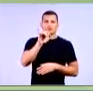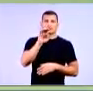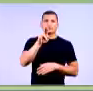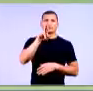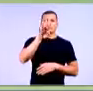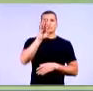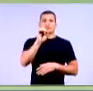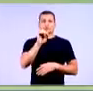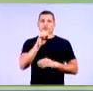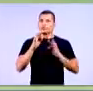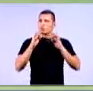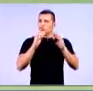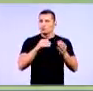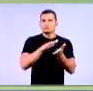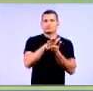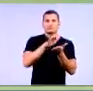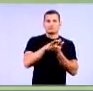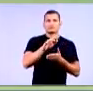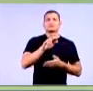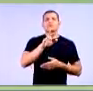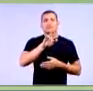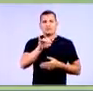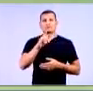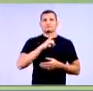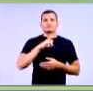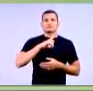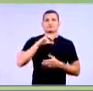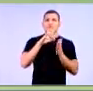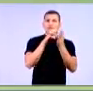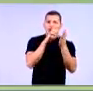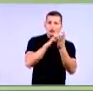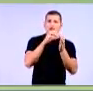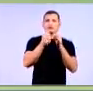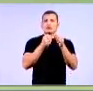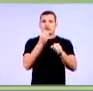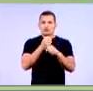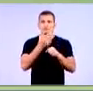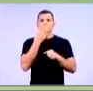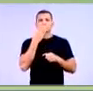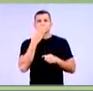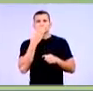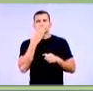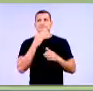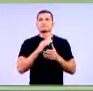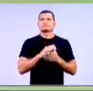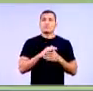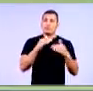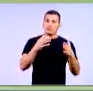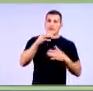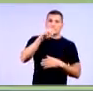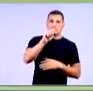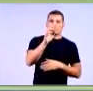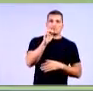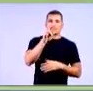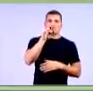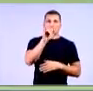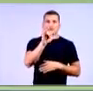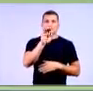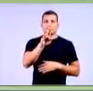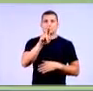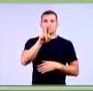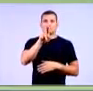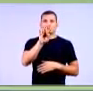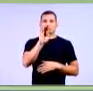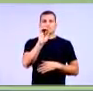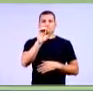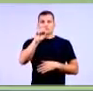ano, vai ter um modelo, vai ter um tipo, né? E isso varia de impressora para impressora. Então, os atributos, ele consiste nesses